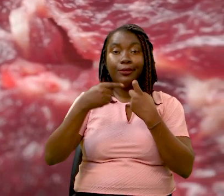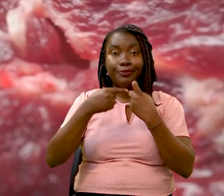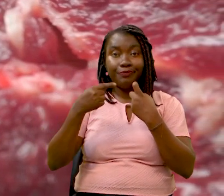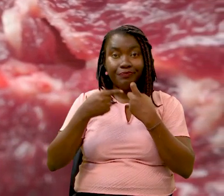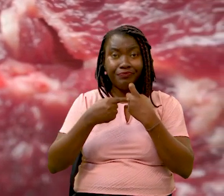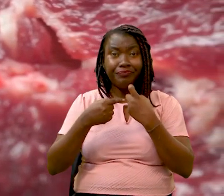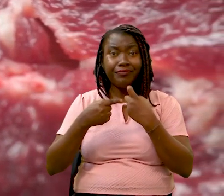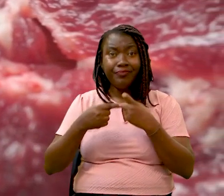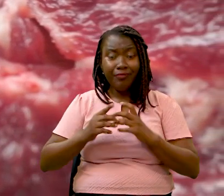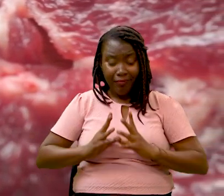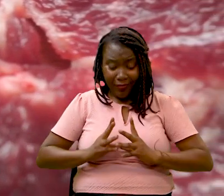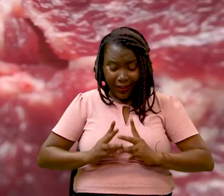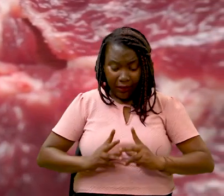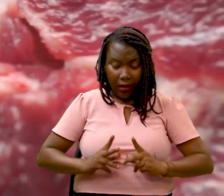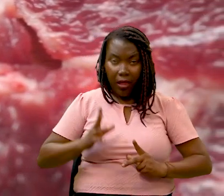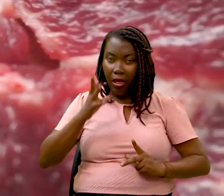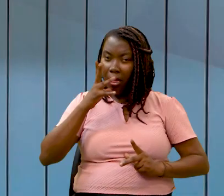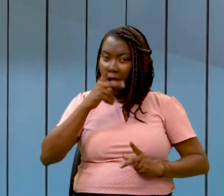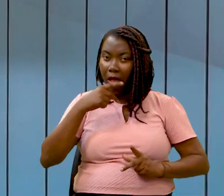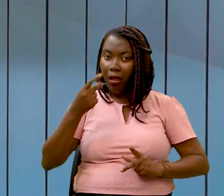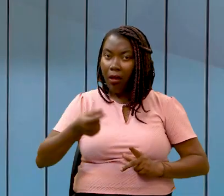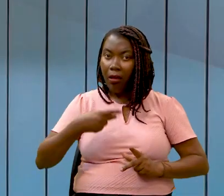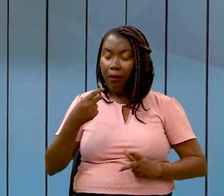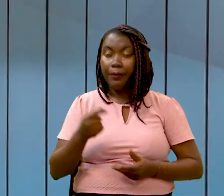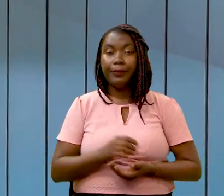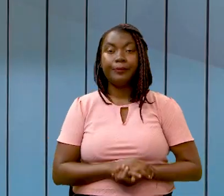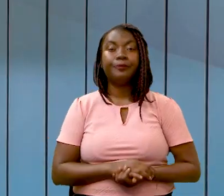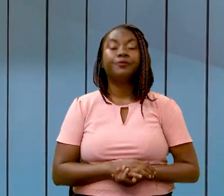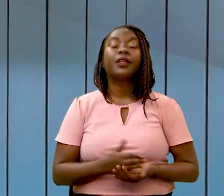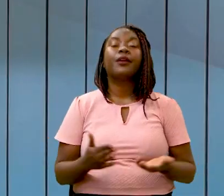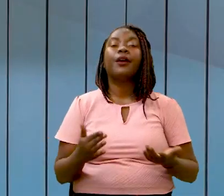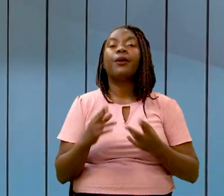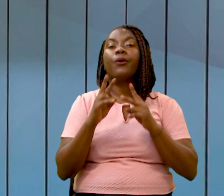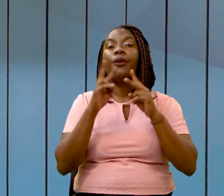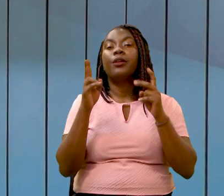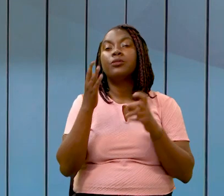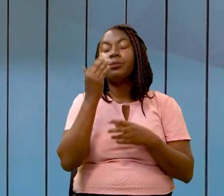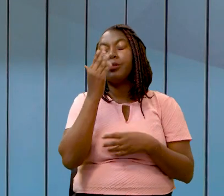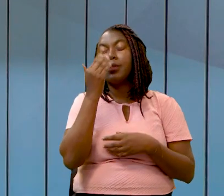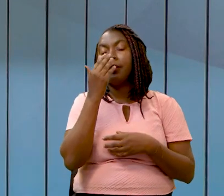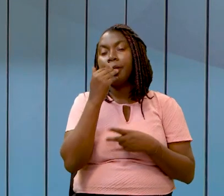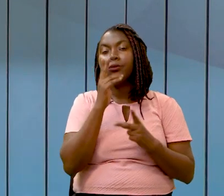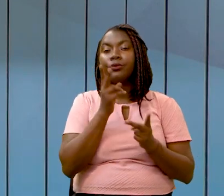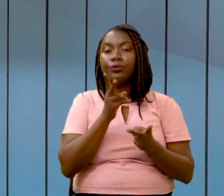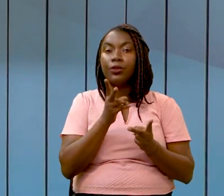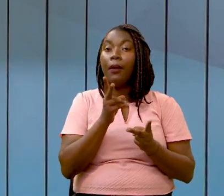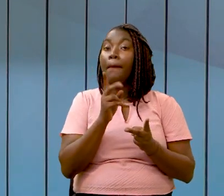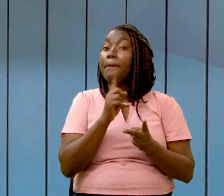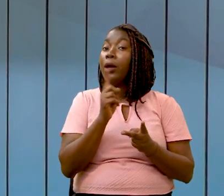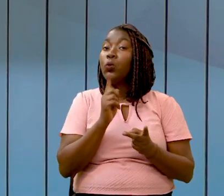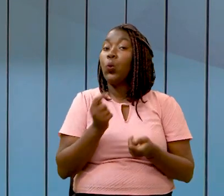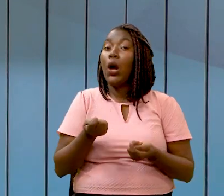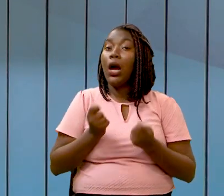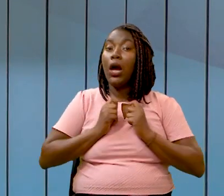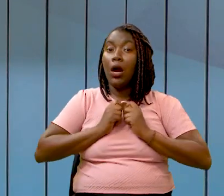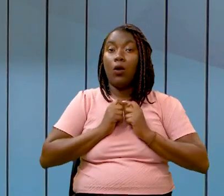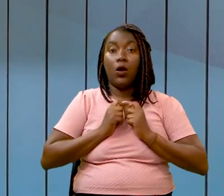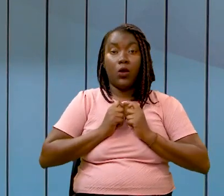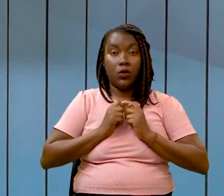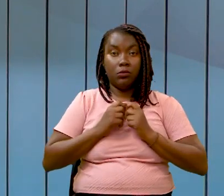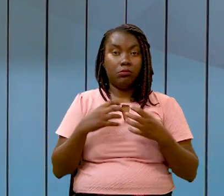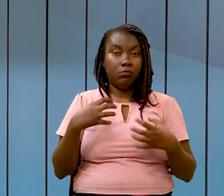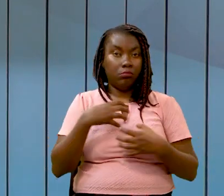digerida num tempo mais longo. E agora sobre os alimentos ainda, né? Mas que não causam